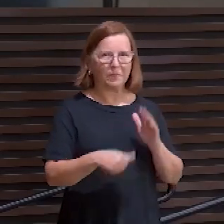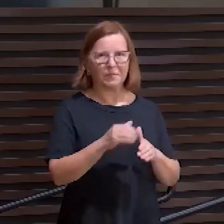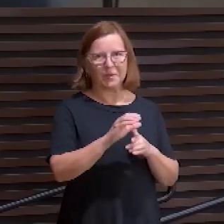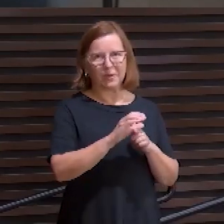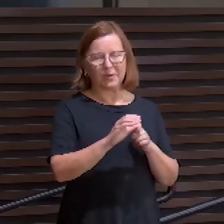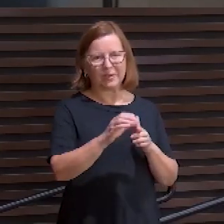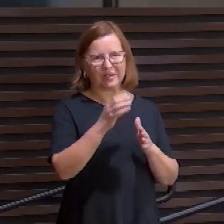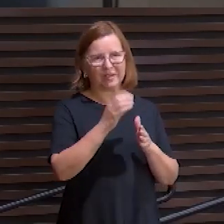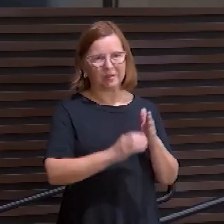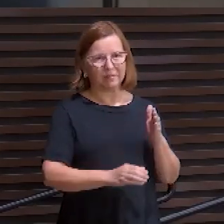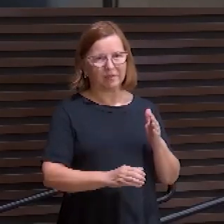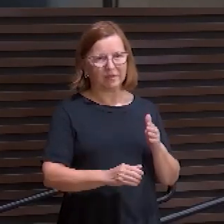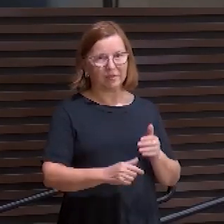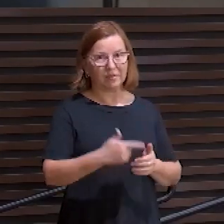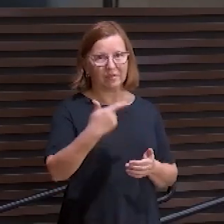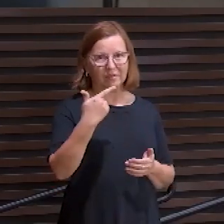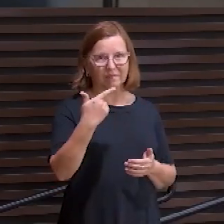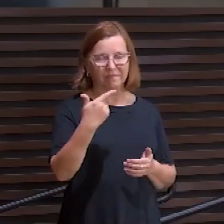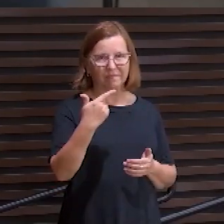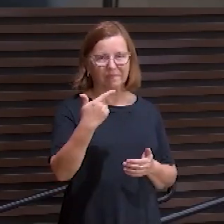Coríntios capítulo 2,